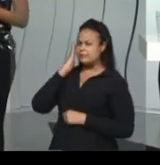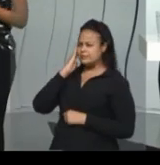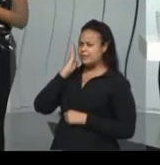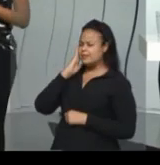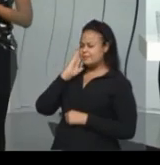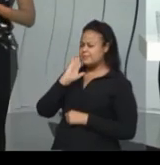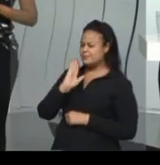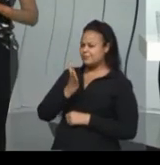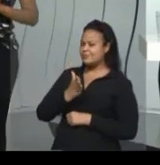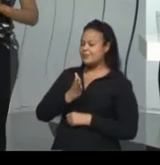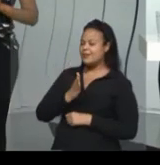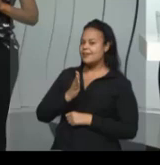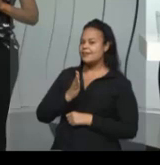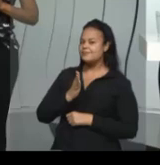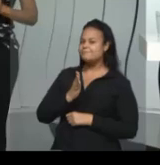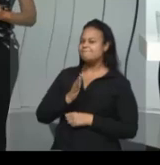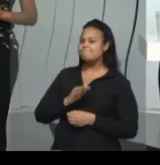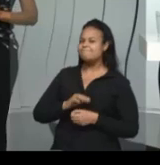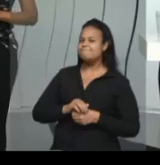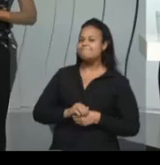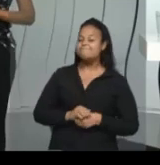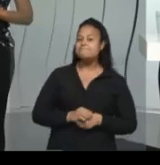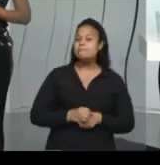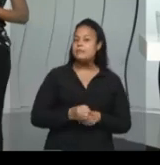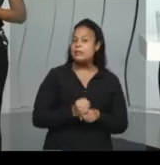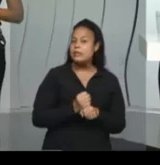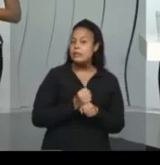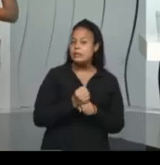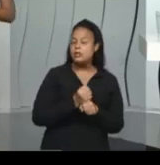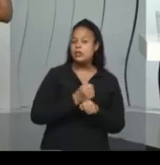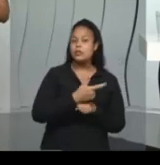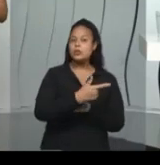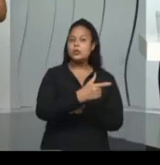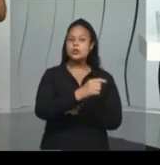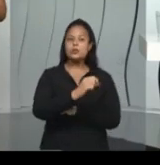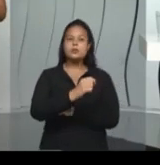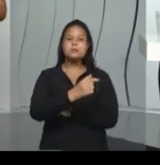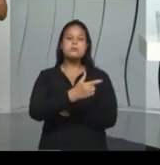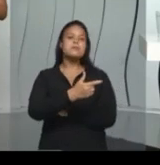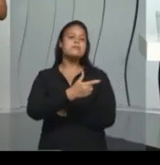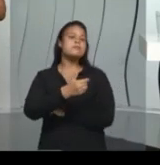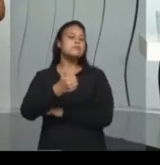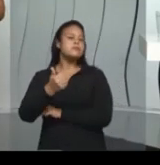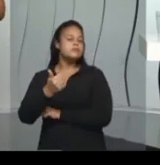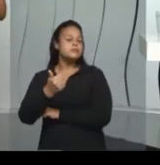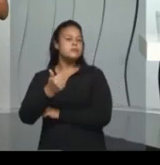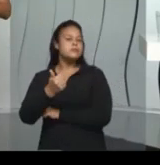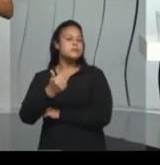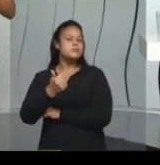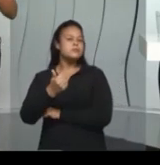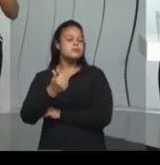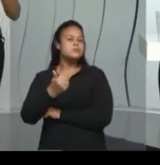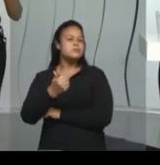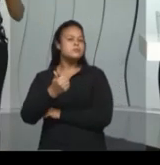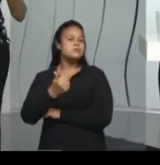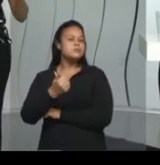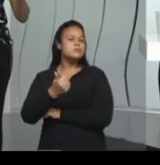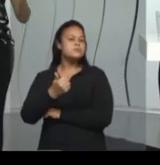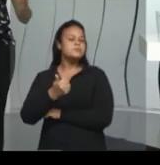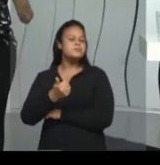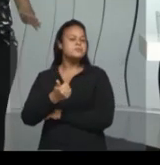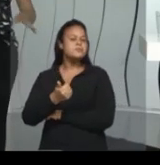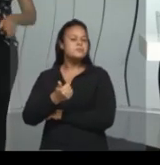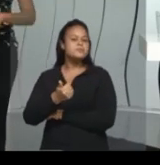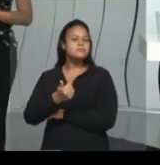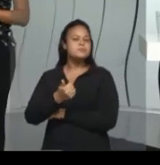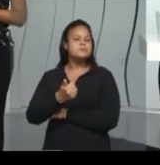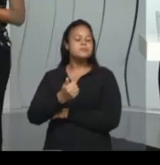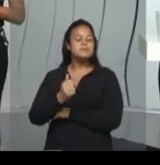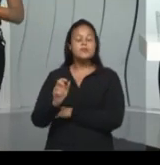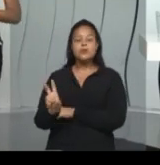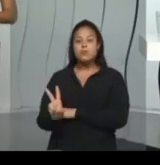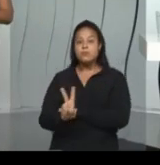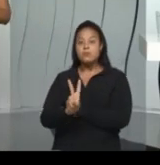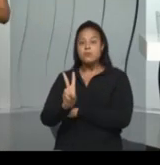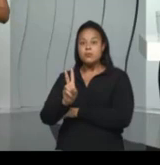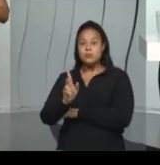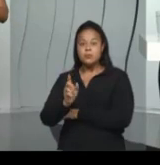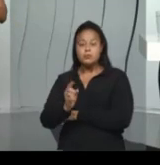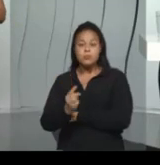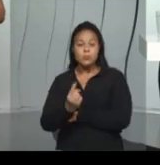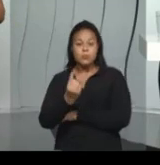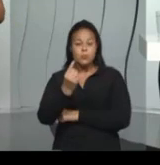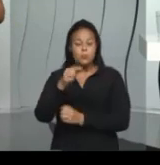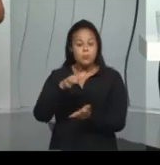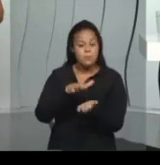sabem, em 2021, nós vamos, o volume 1 será